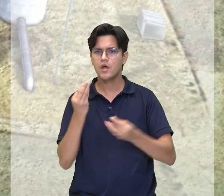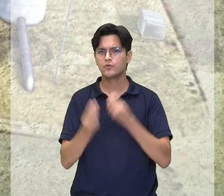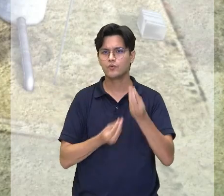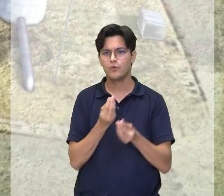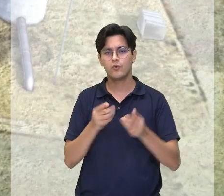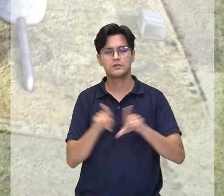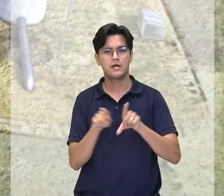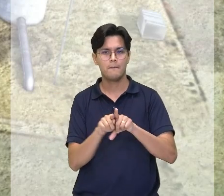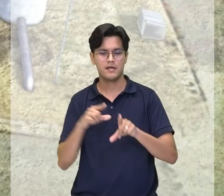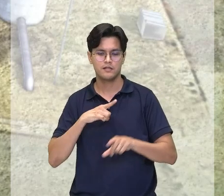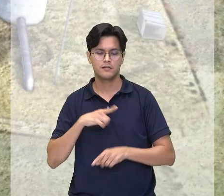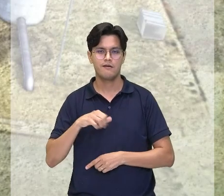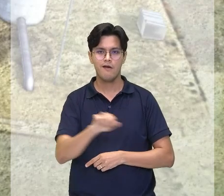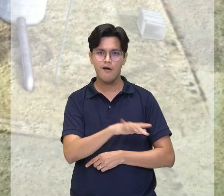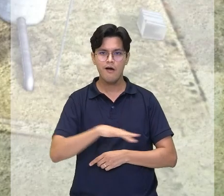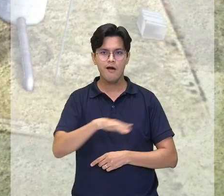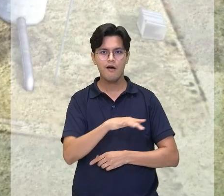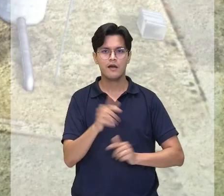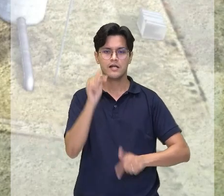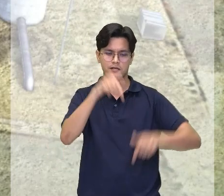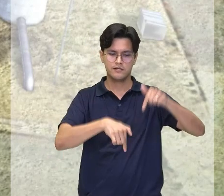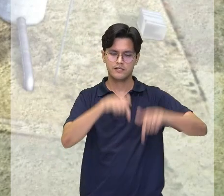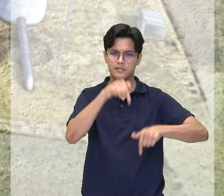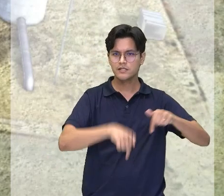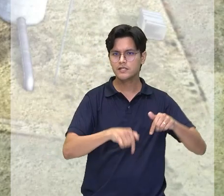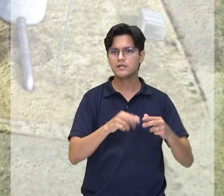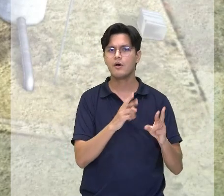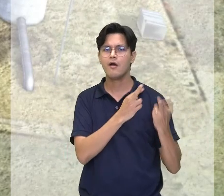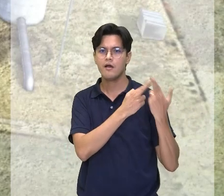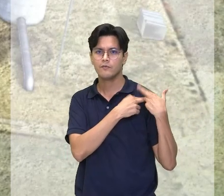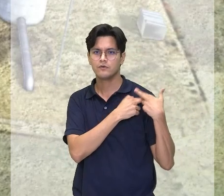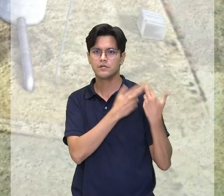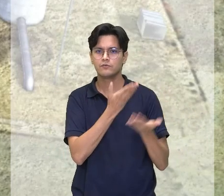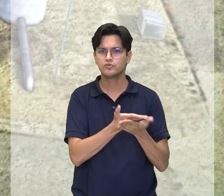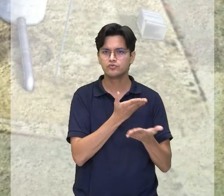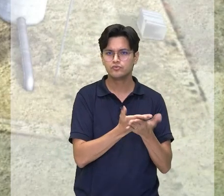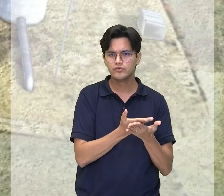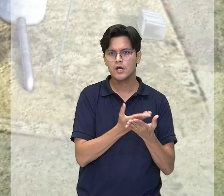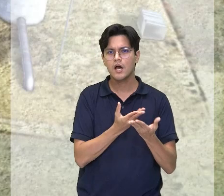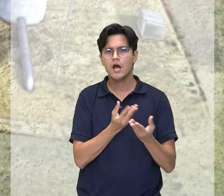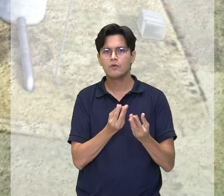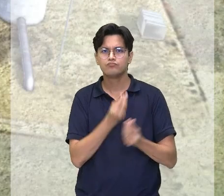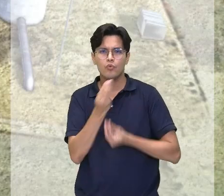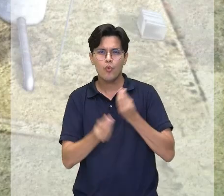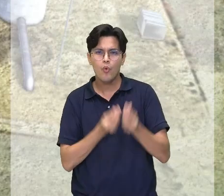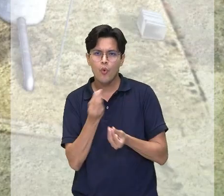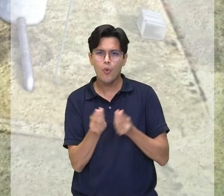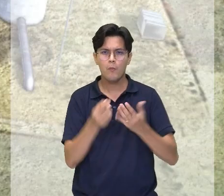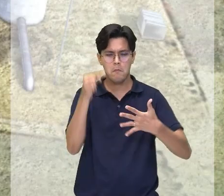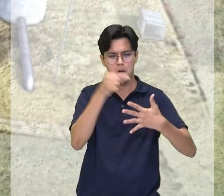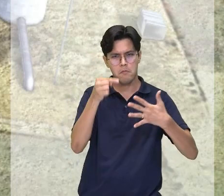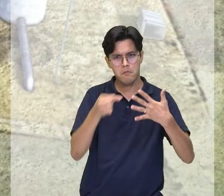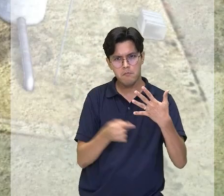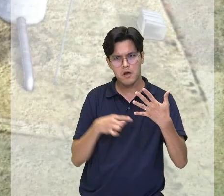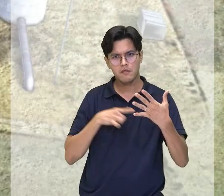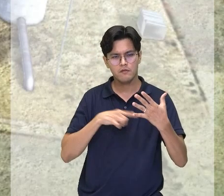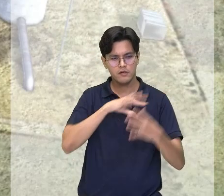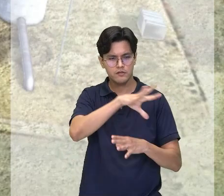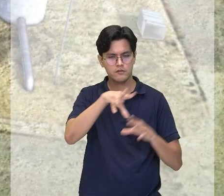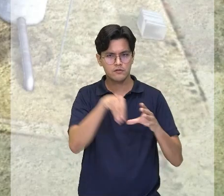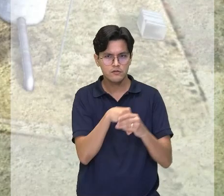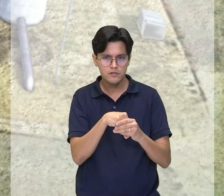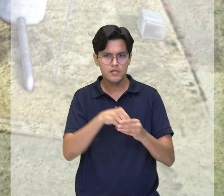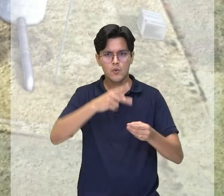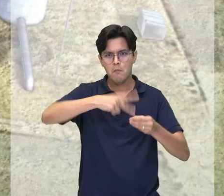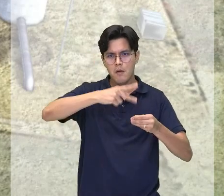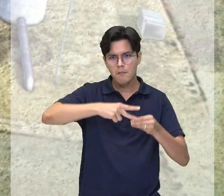o estudo dessa composição e como nós podemos utilizar esses produtos, certo?